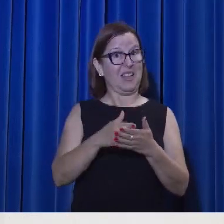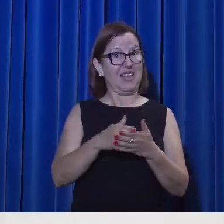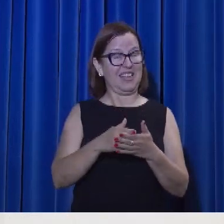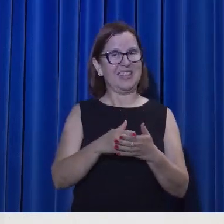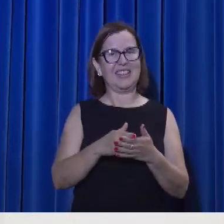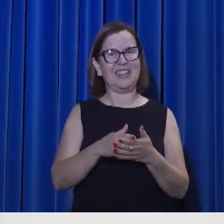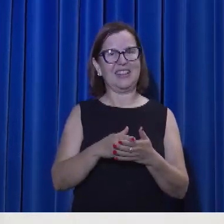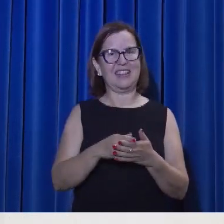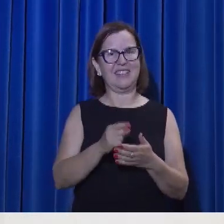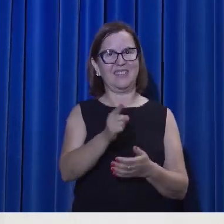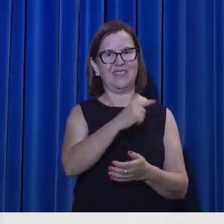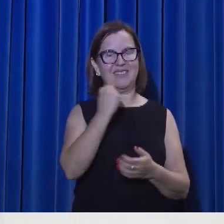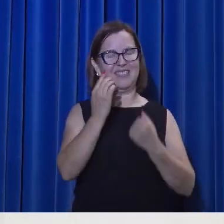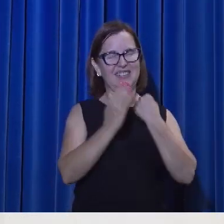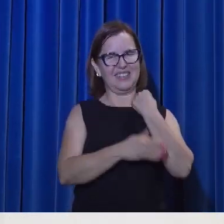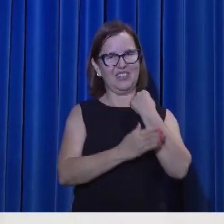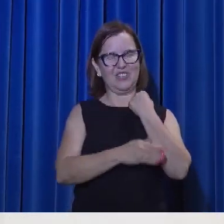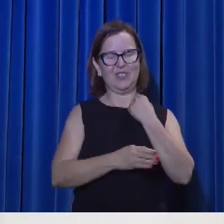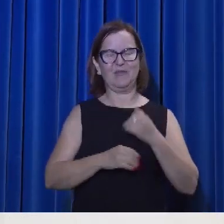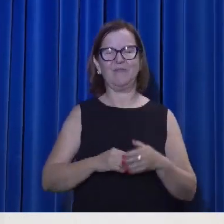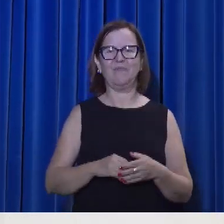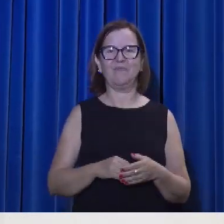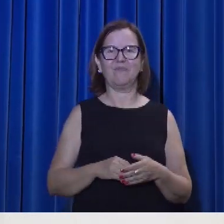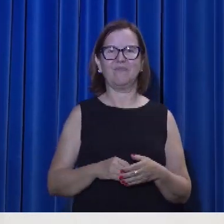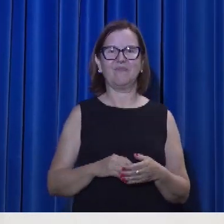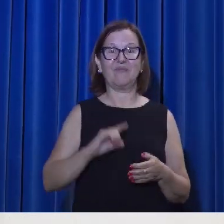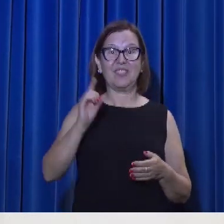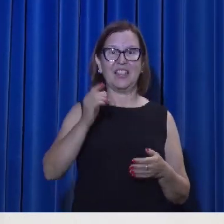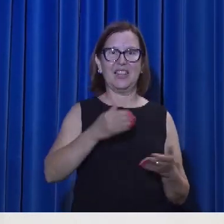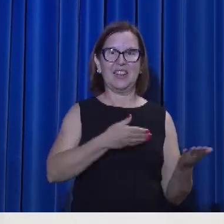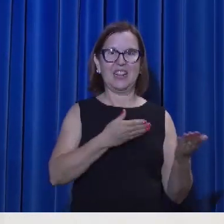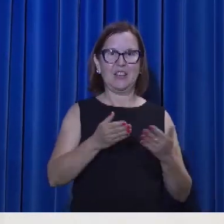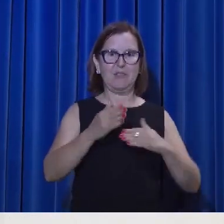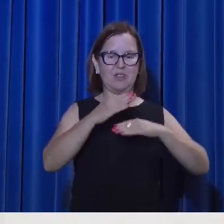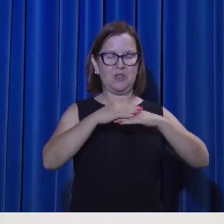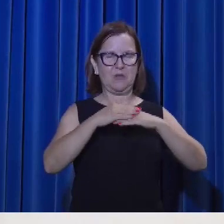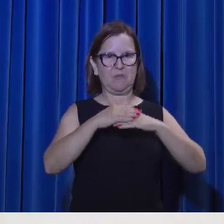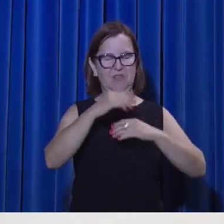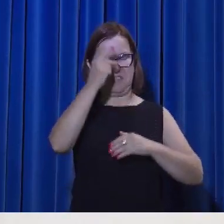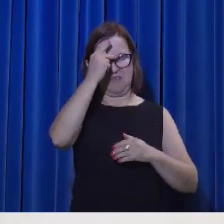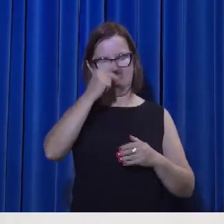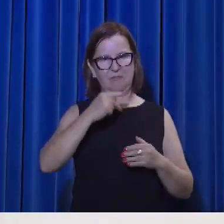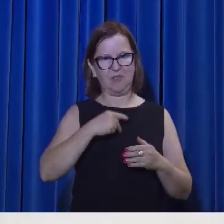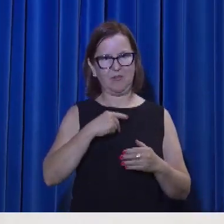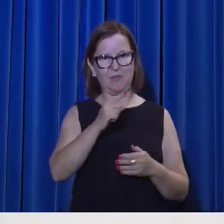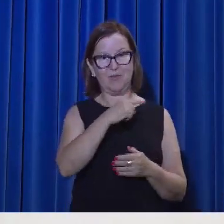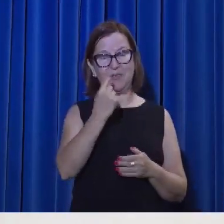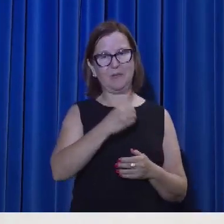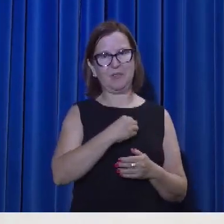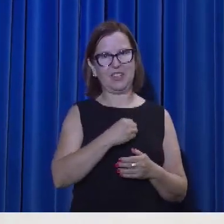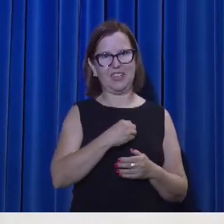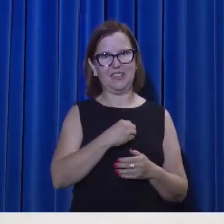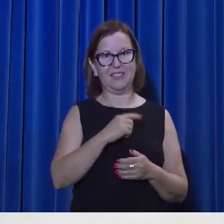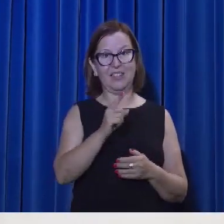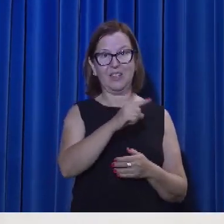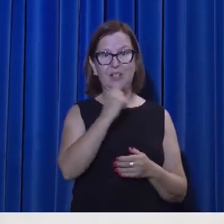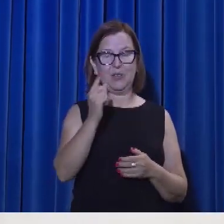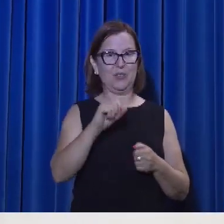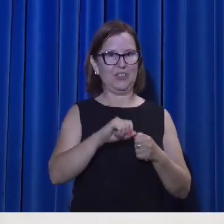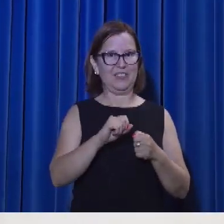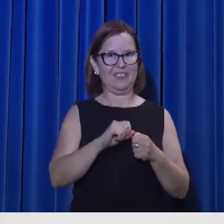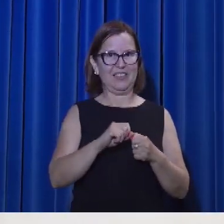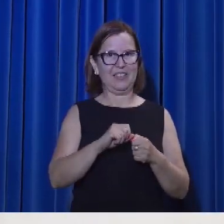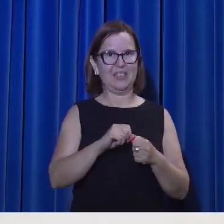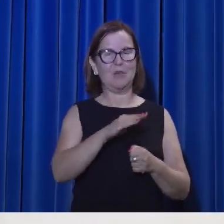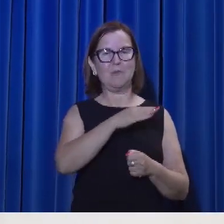a nossa iniquidade, lá no madeiro. E Ele também nos levou a morrer juntamente com Ele, aquele velho homem morto